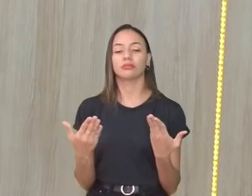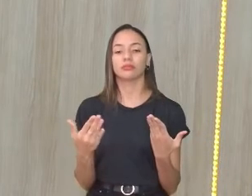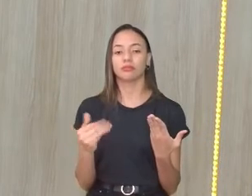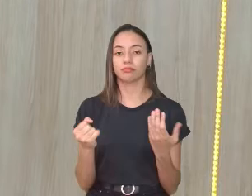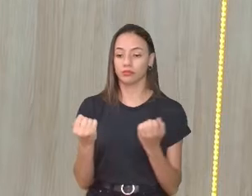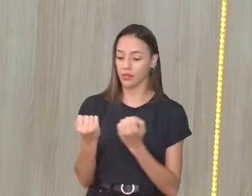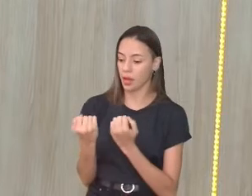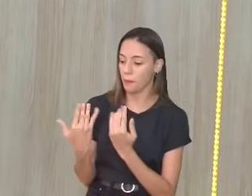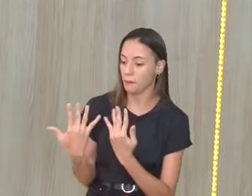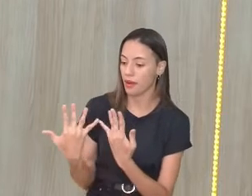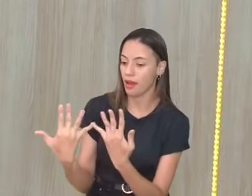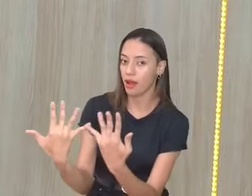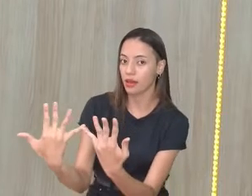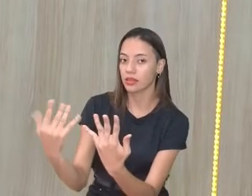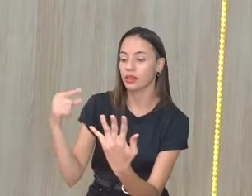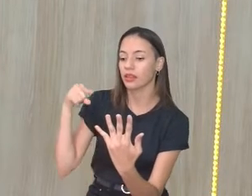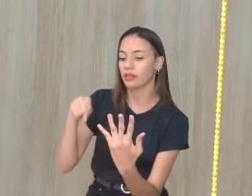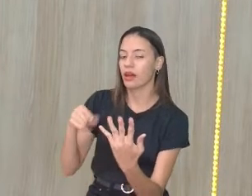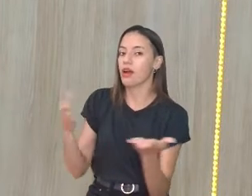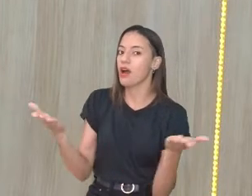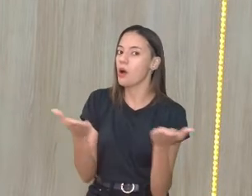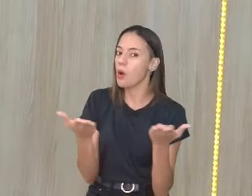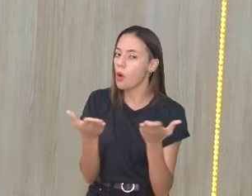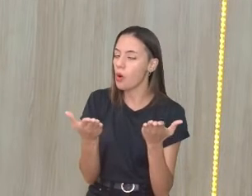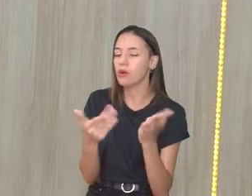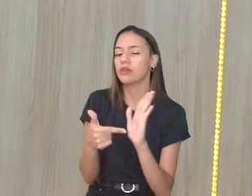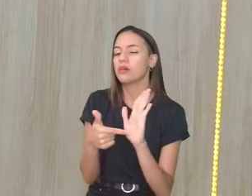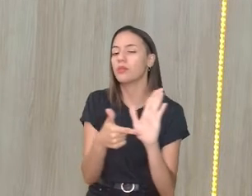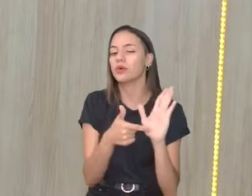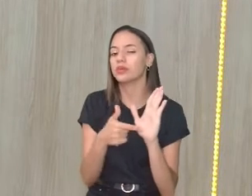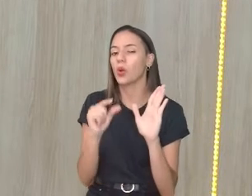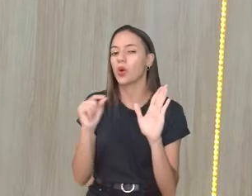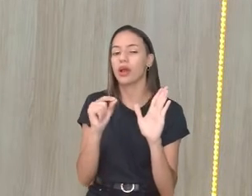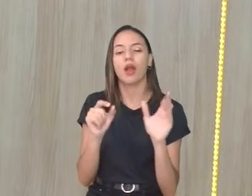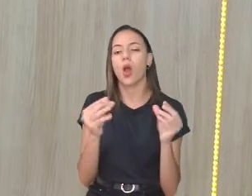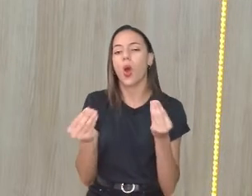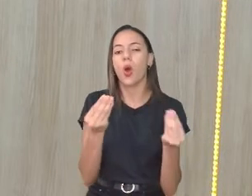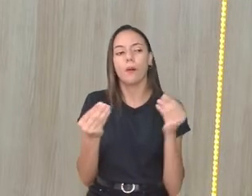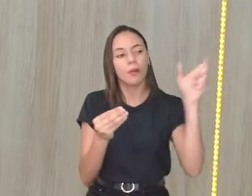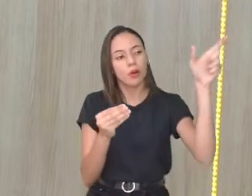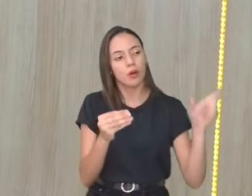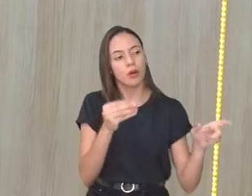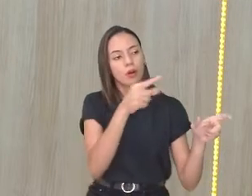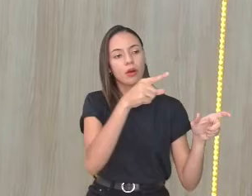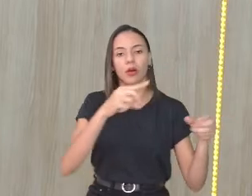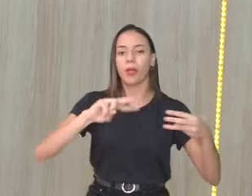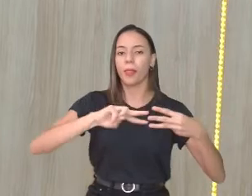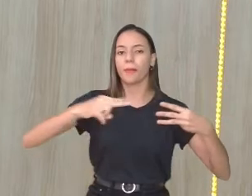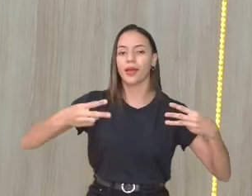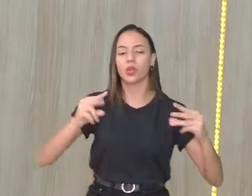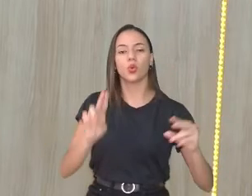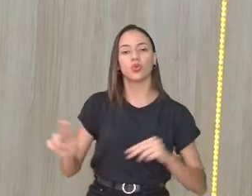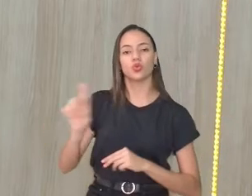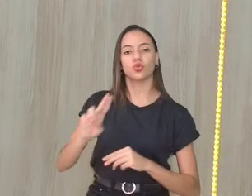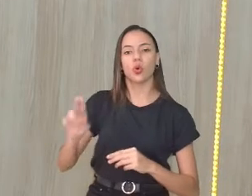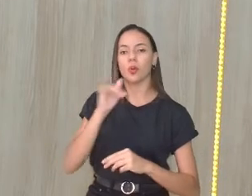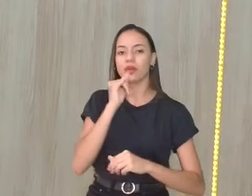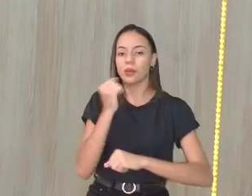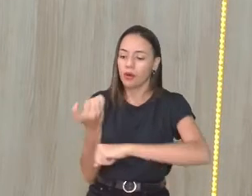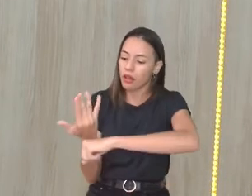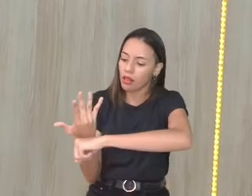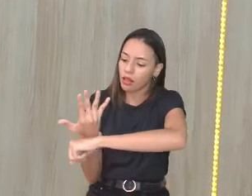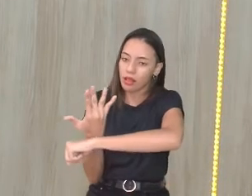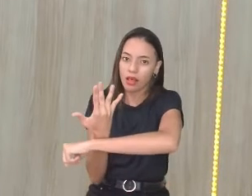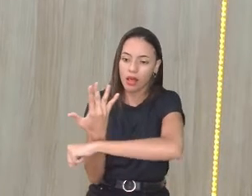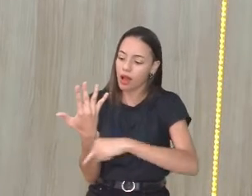nas plantas, tá? A gente vai ver agora como foi que Mendel utilizou essas partes da planta, né? As partes